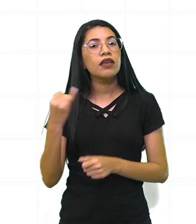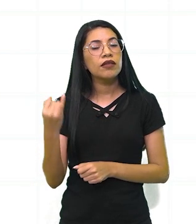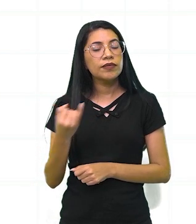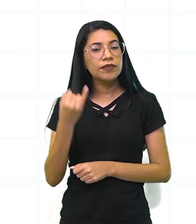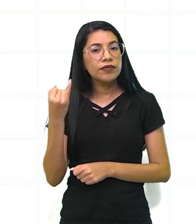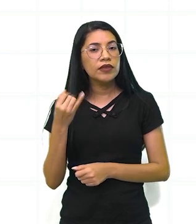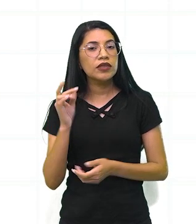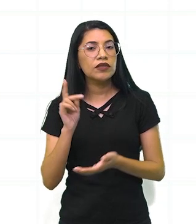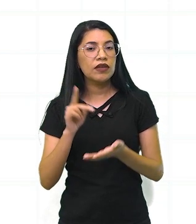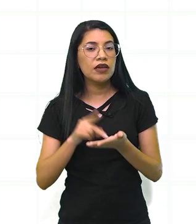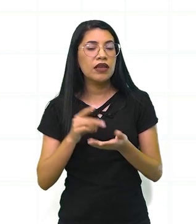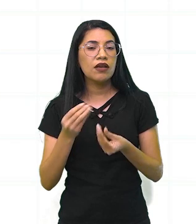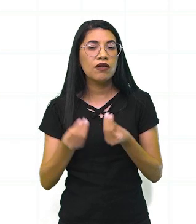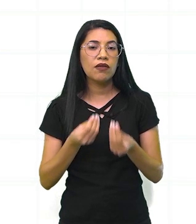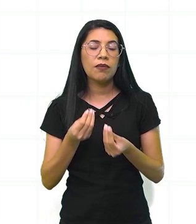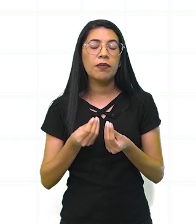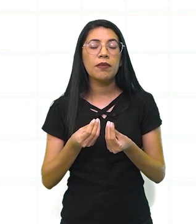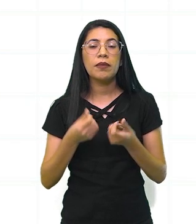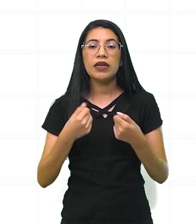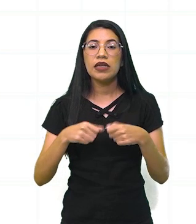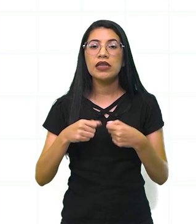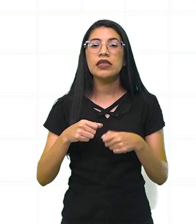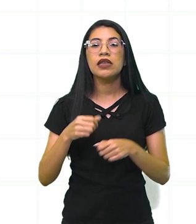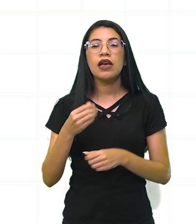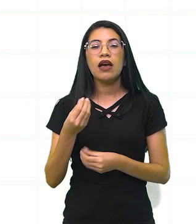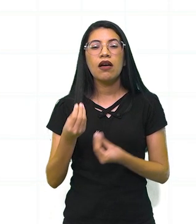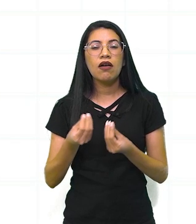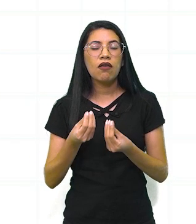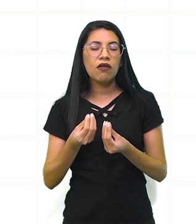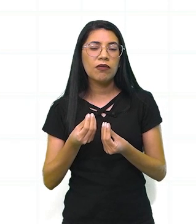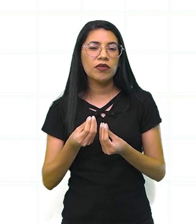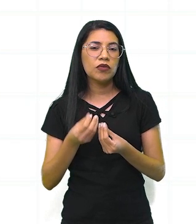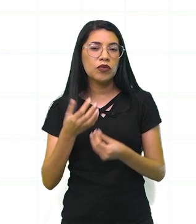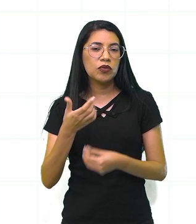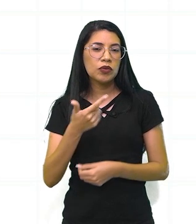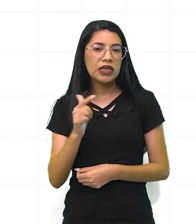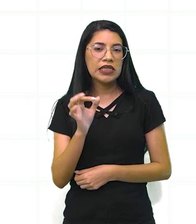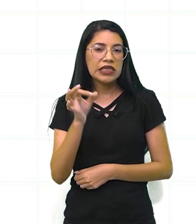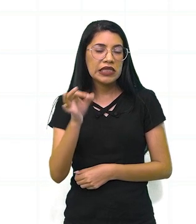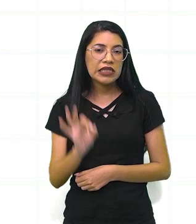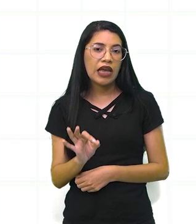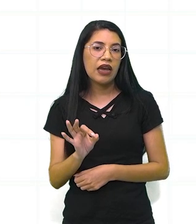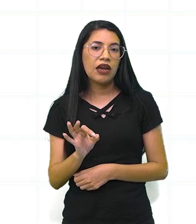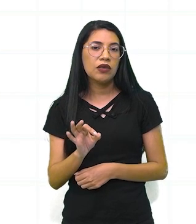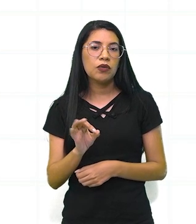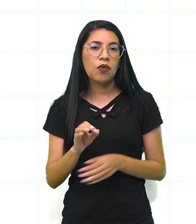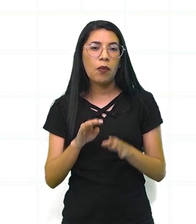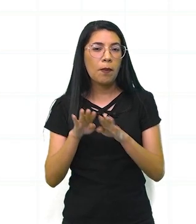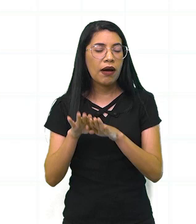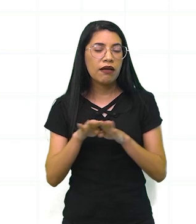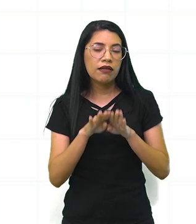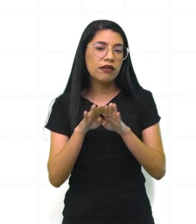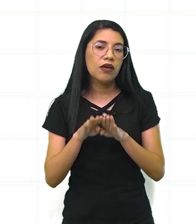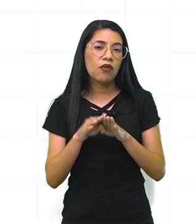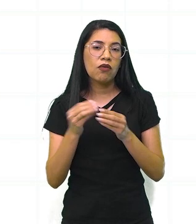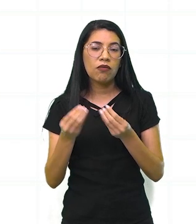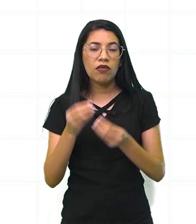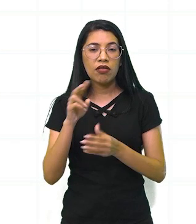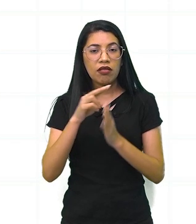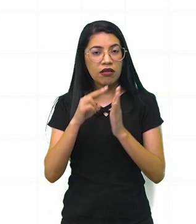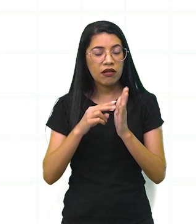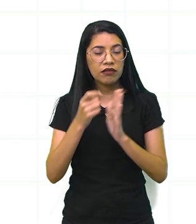de nós entendermos que não há uma única forma correta de falar ou escrever e que a legitimidade das